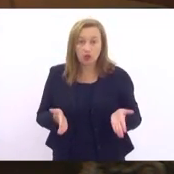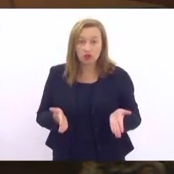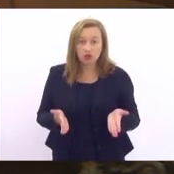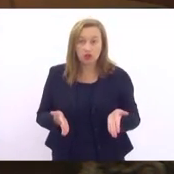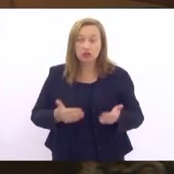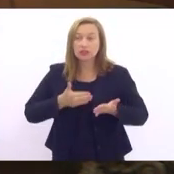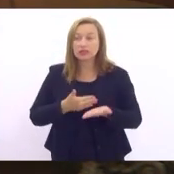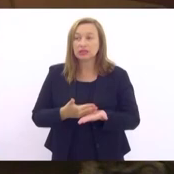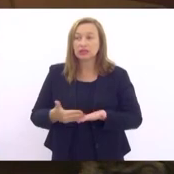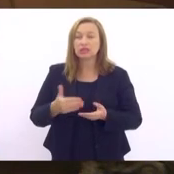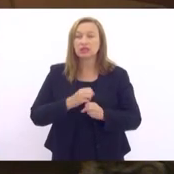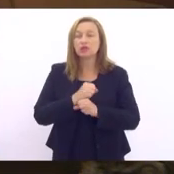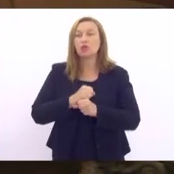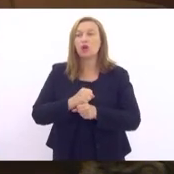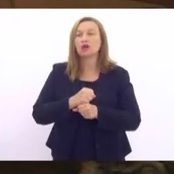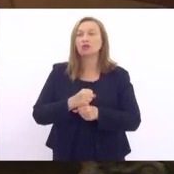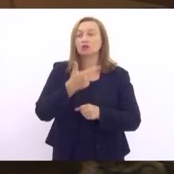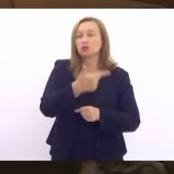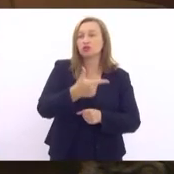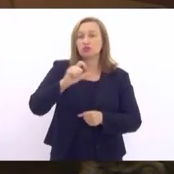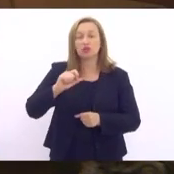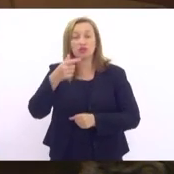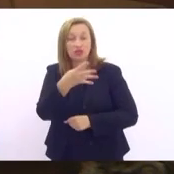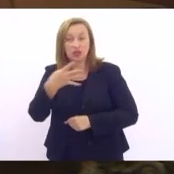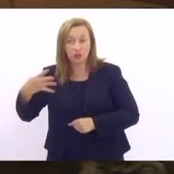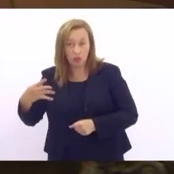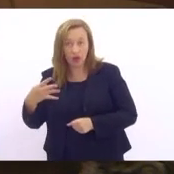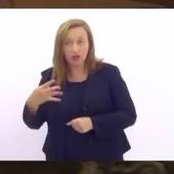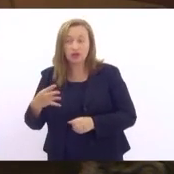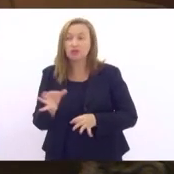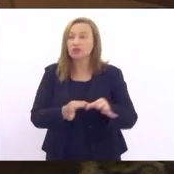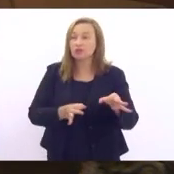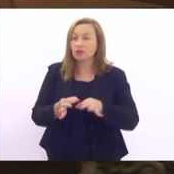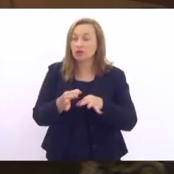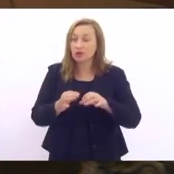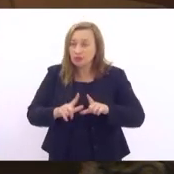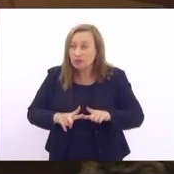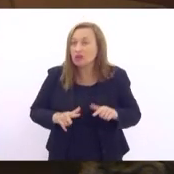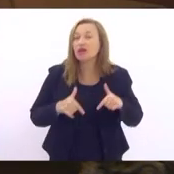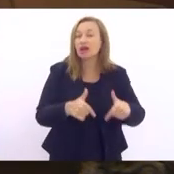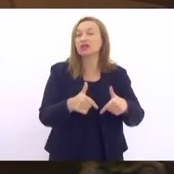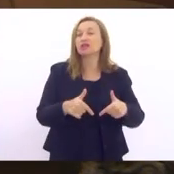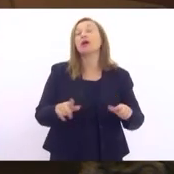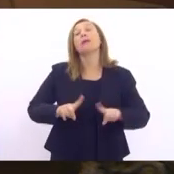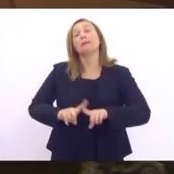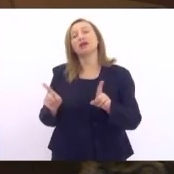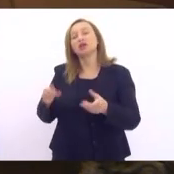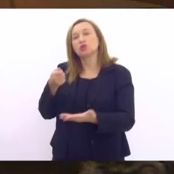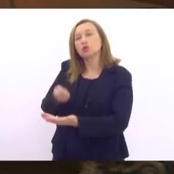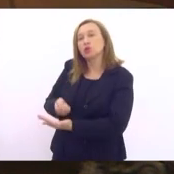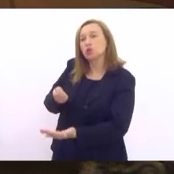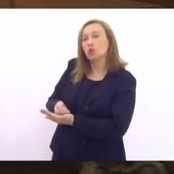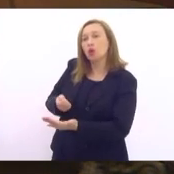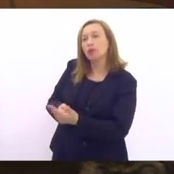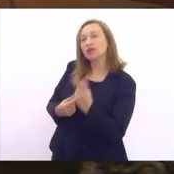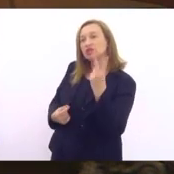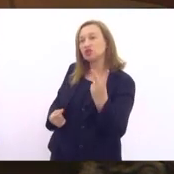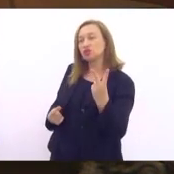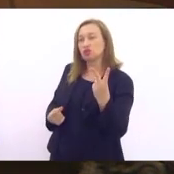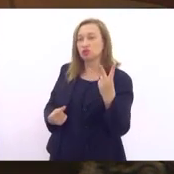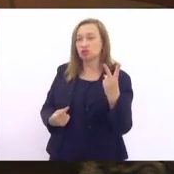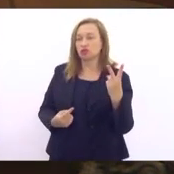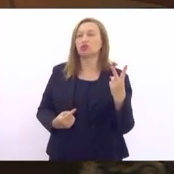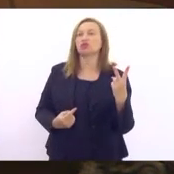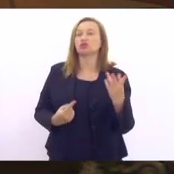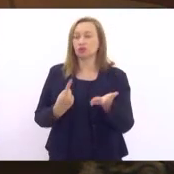2024 com esse programa saindo do papel. Mas a gente cobra esses dois compromissos. Primeiro, de que haja de